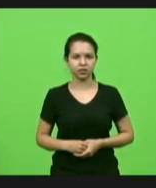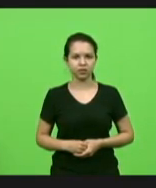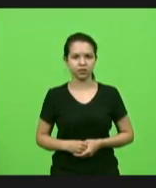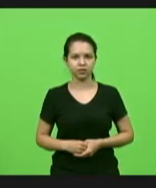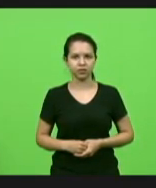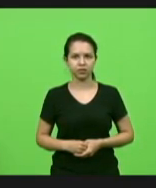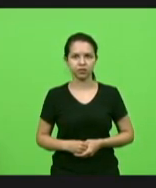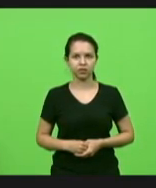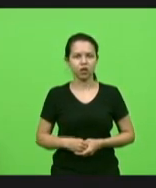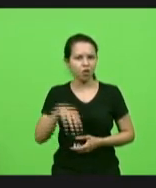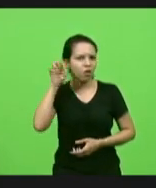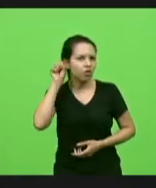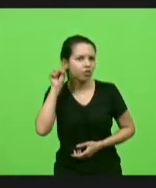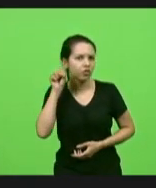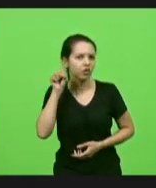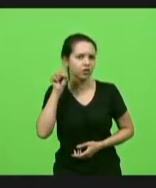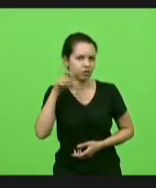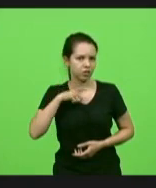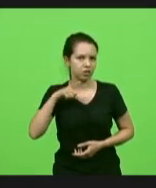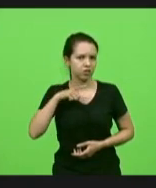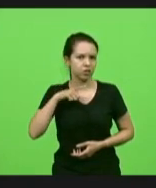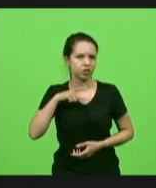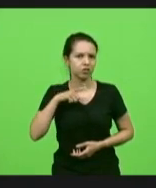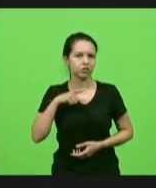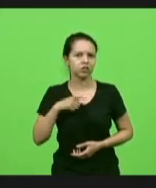Oi meu bem estando presente